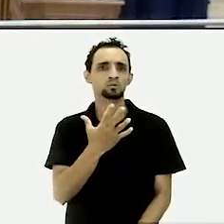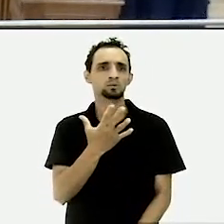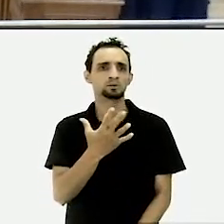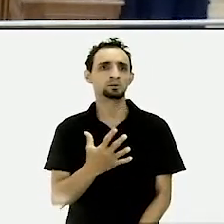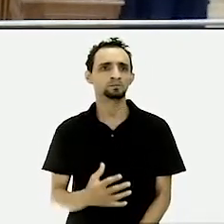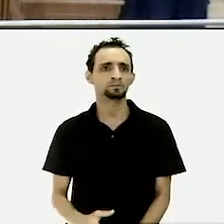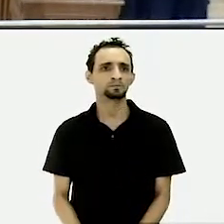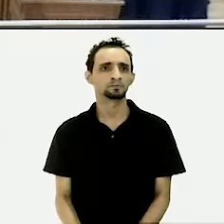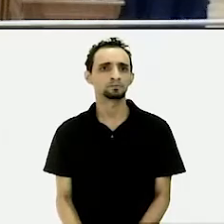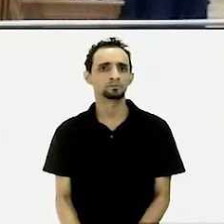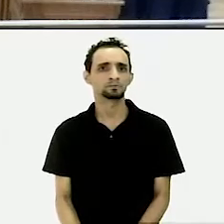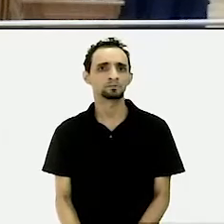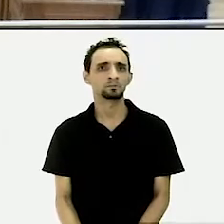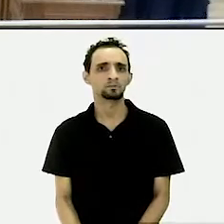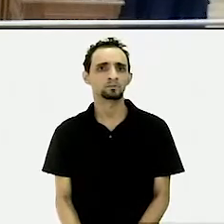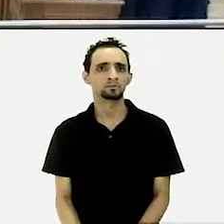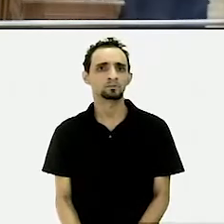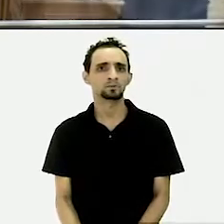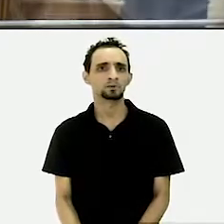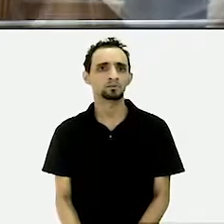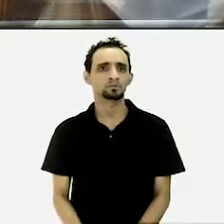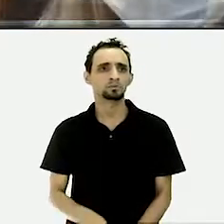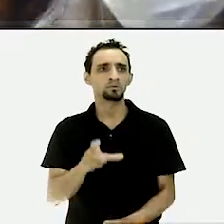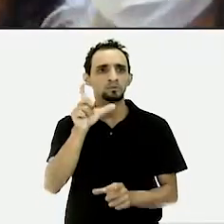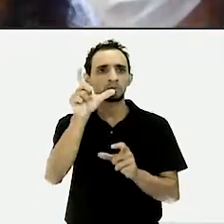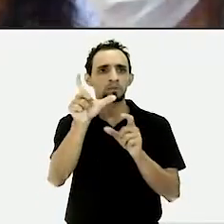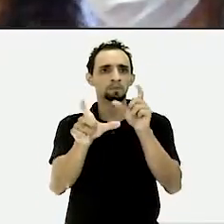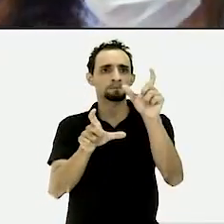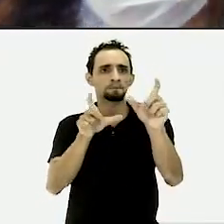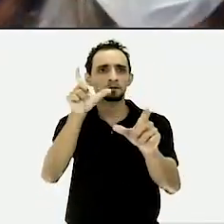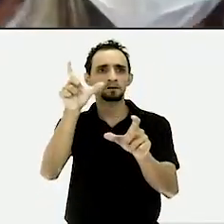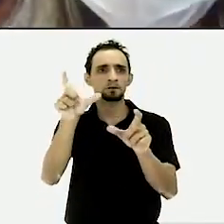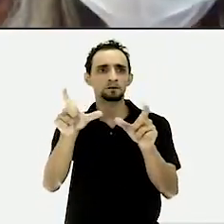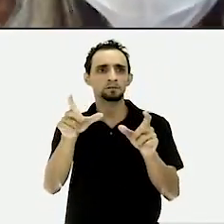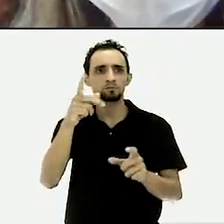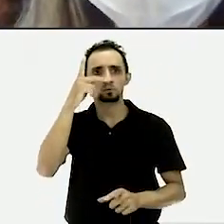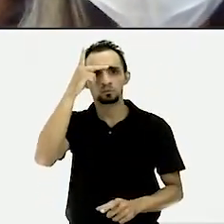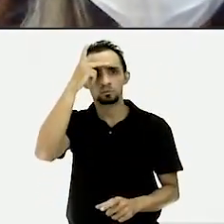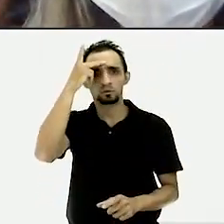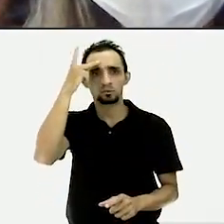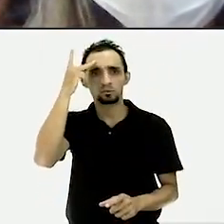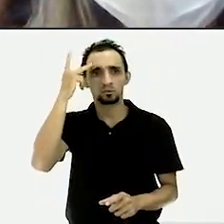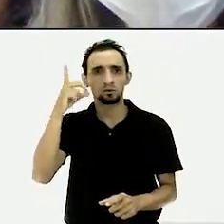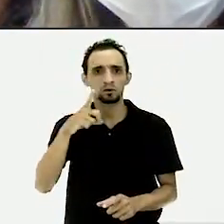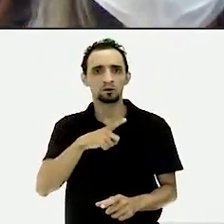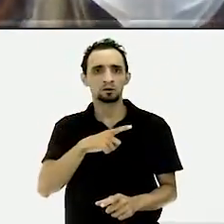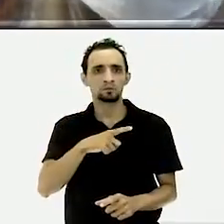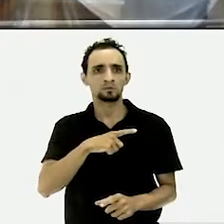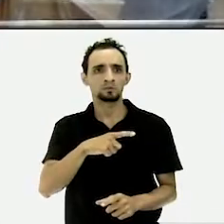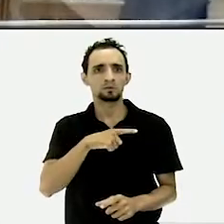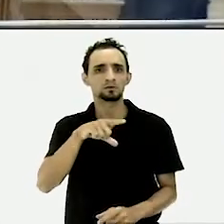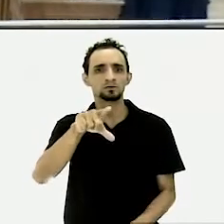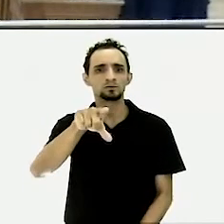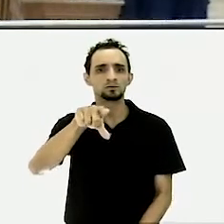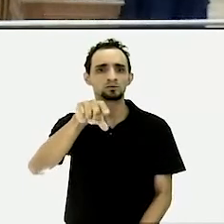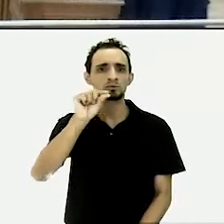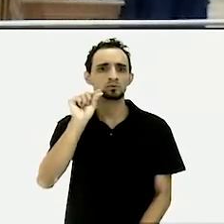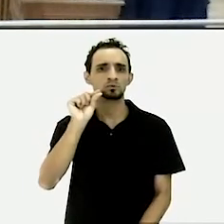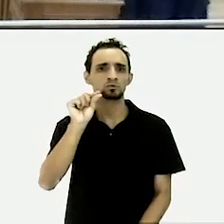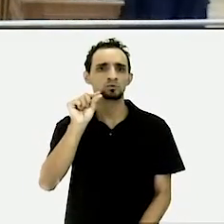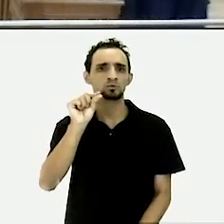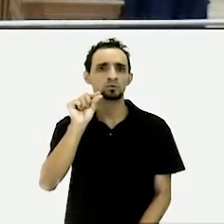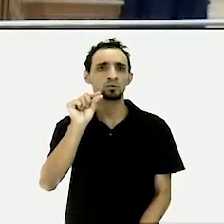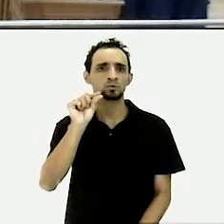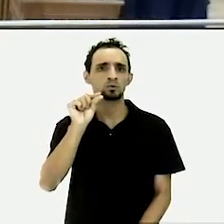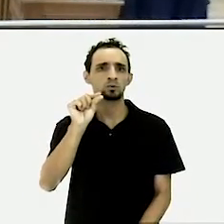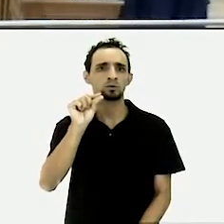da população da cidade de Agudos, independente da sua faixa etária. Então, parabéns mais uma vez ao todo o CAPS por